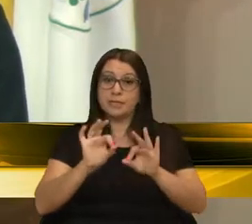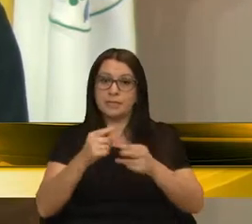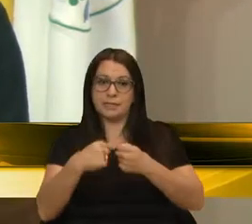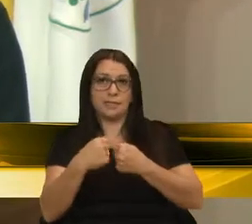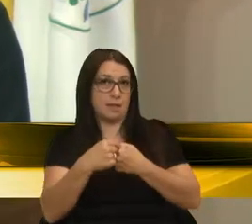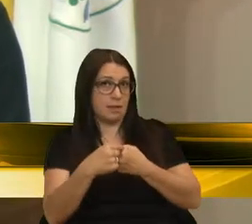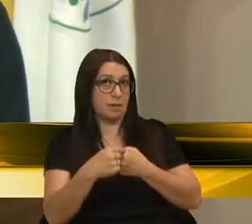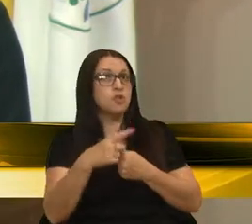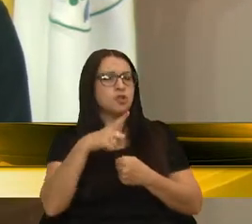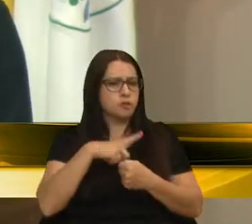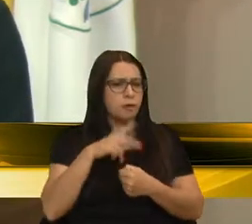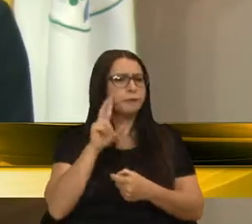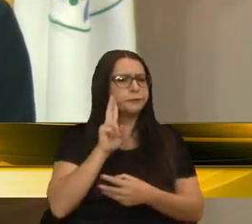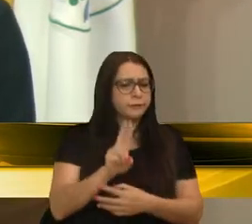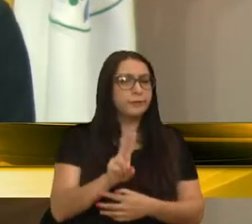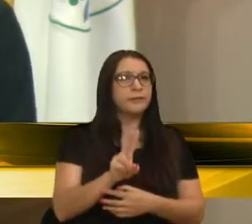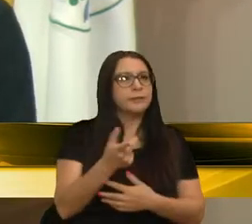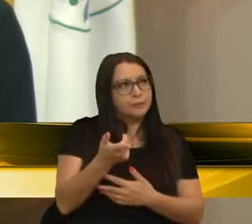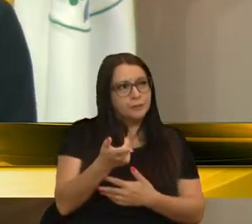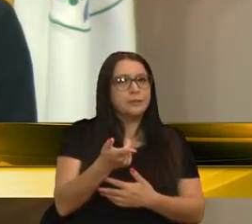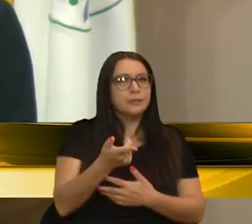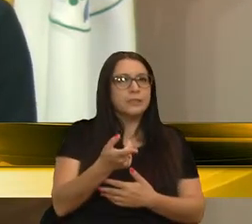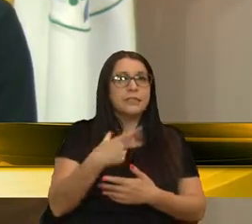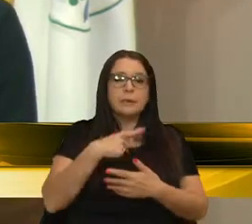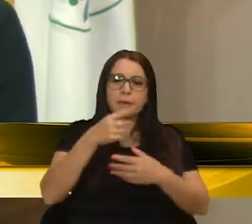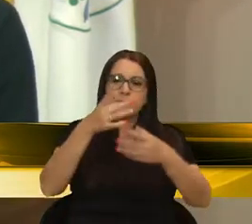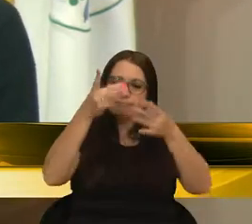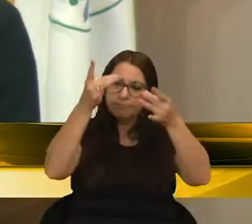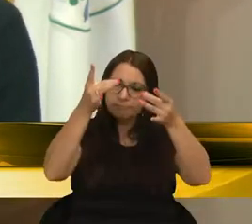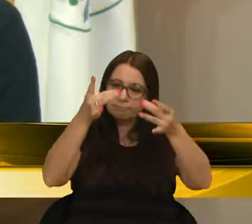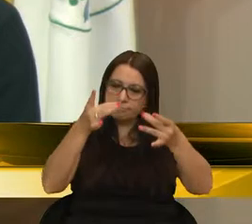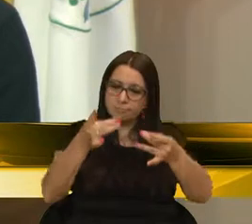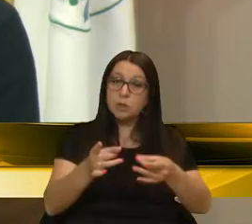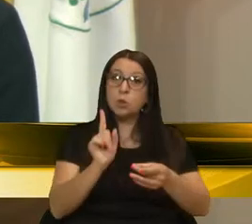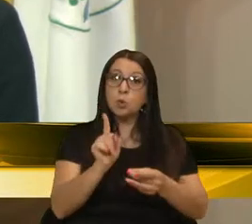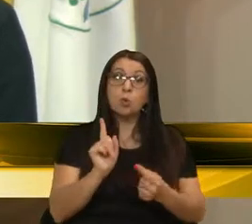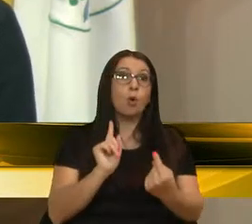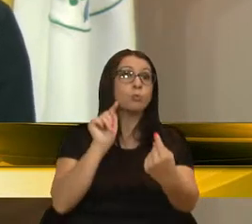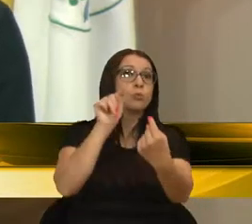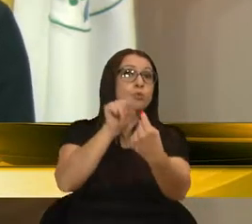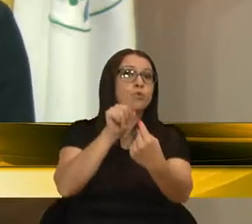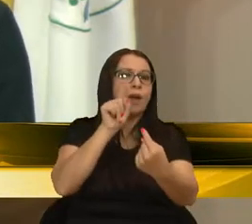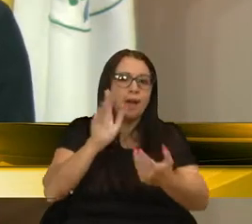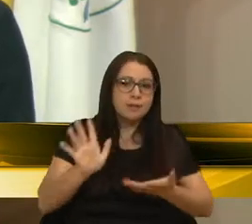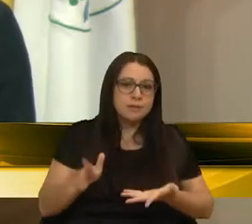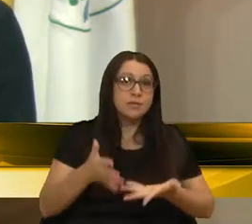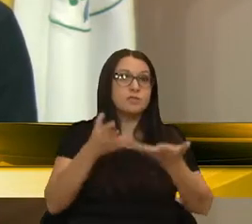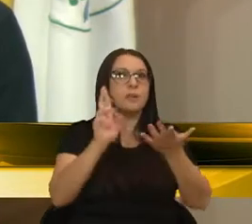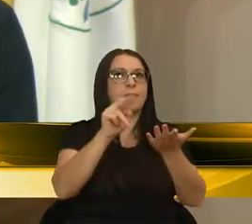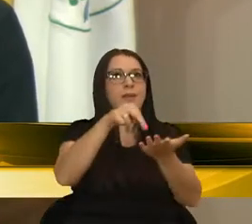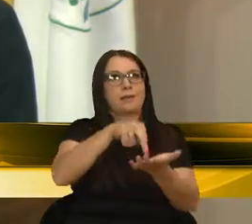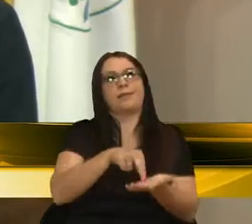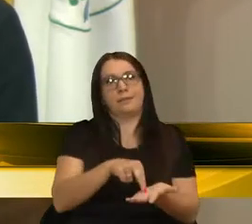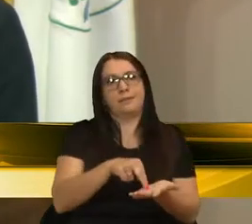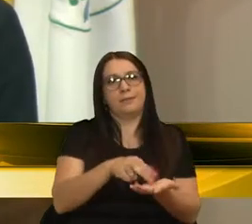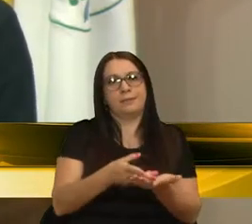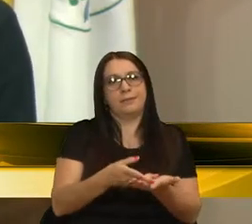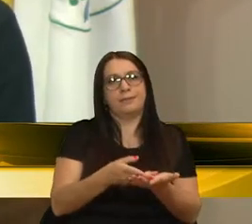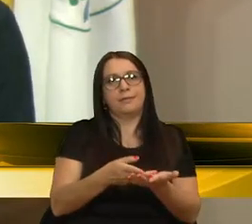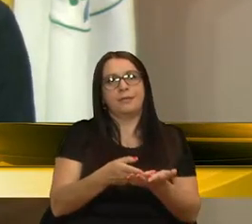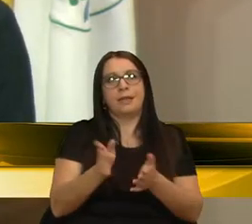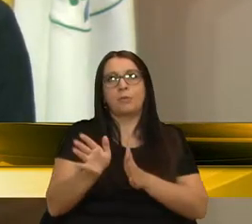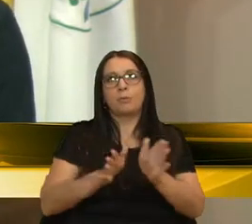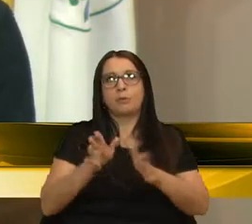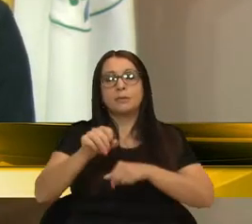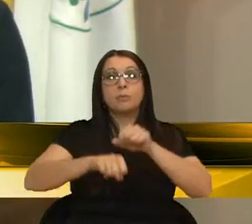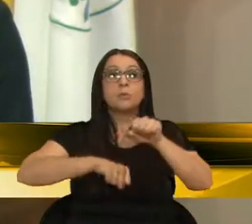e eu já dei uma olhada, e lá está bem descrito, né, que um dos objetivos é incentivar realmente a locomoção